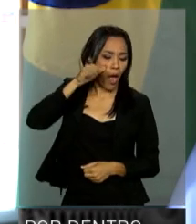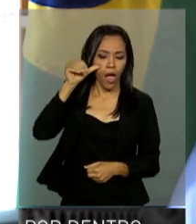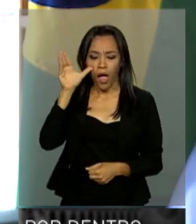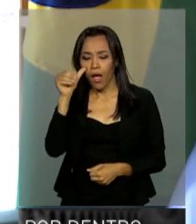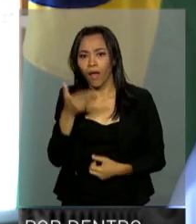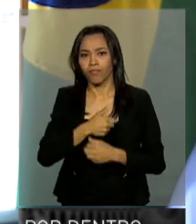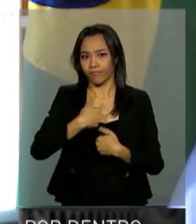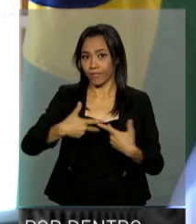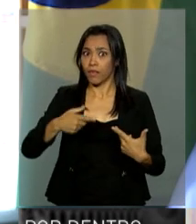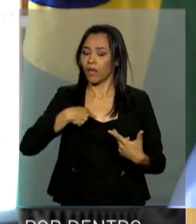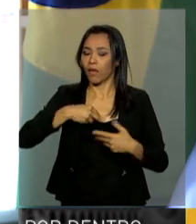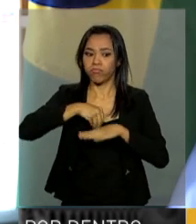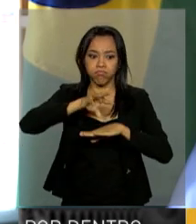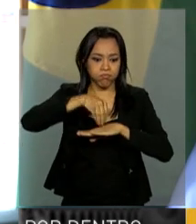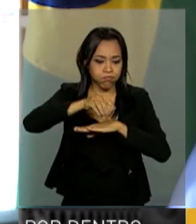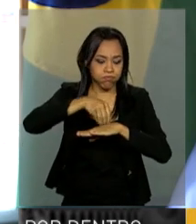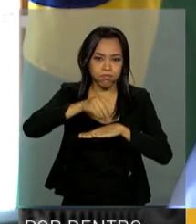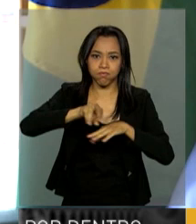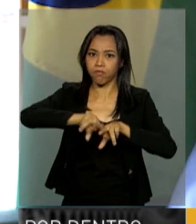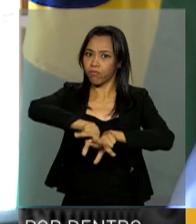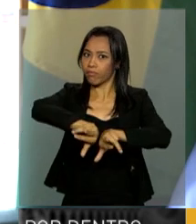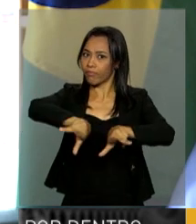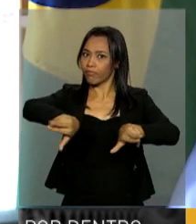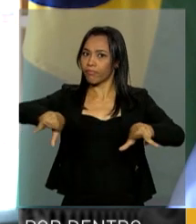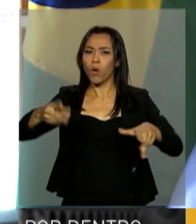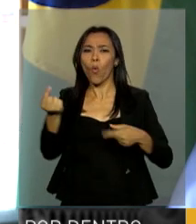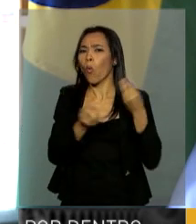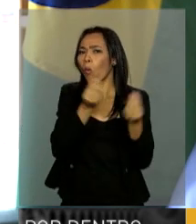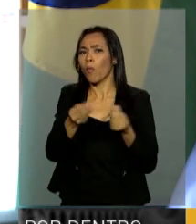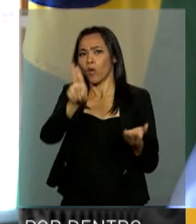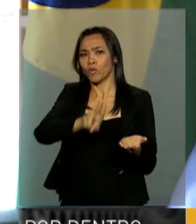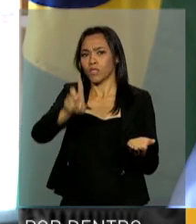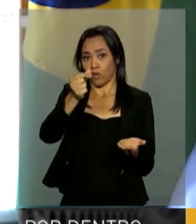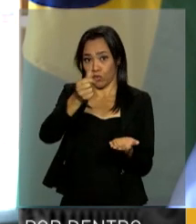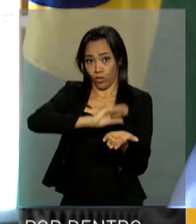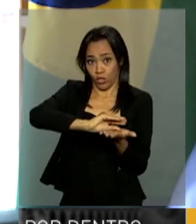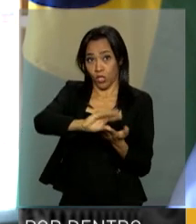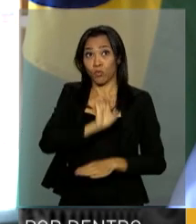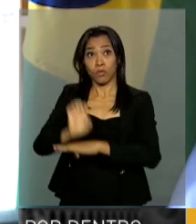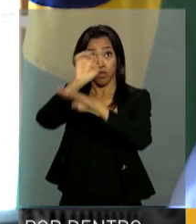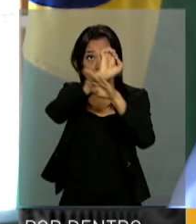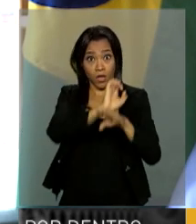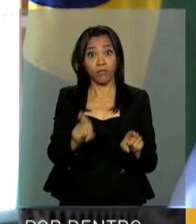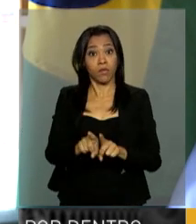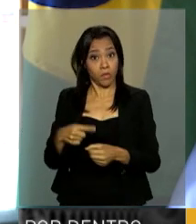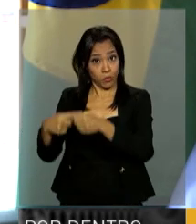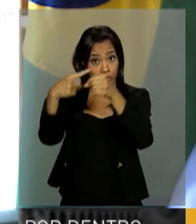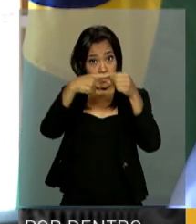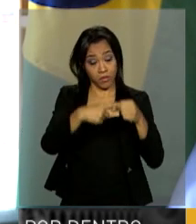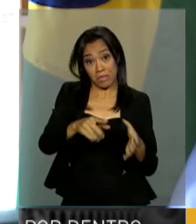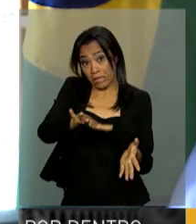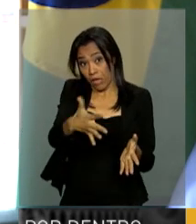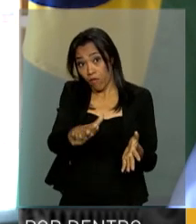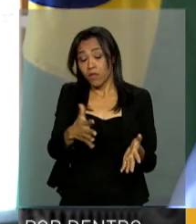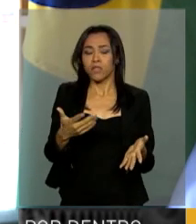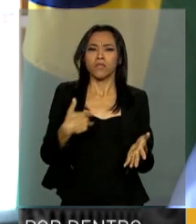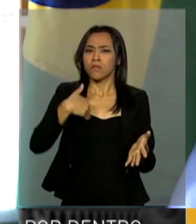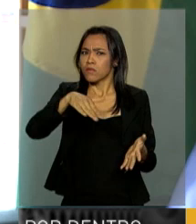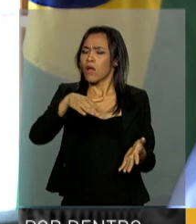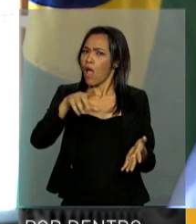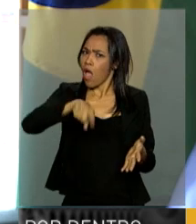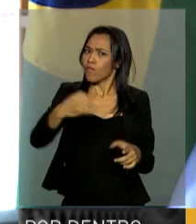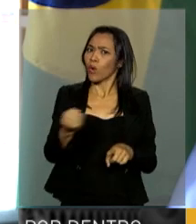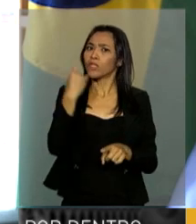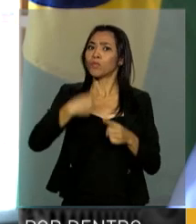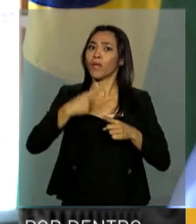Há muita informação a ser obtida sobre o uso de verbas públicas nos estados e nos municípios. É um veículo de comunicação importante porque a